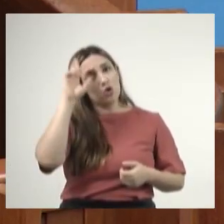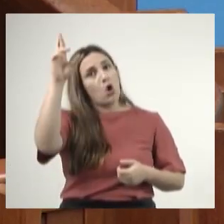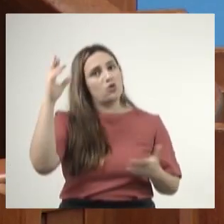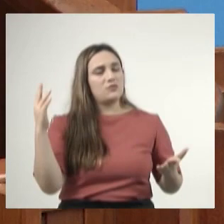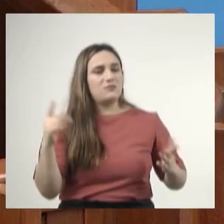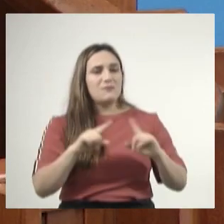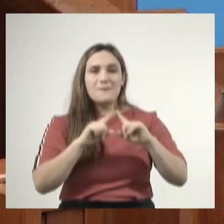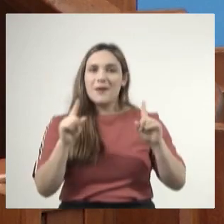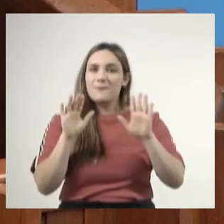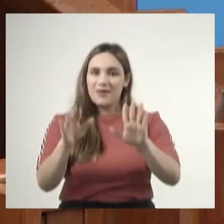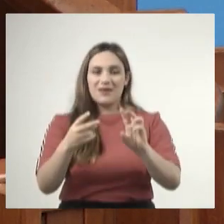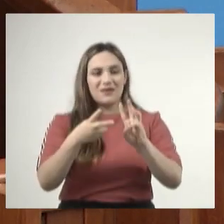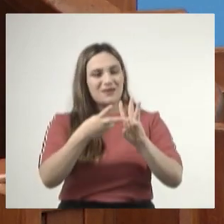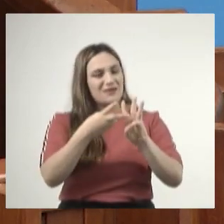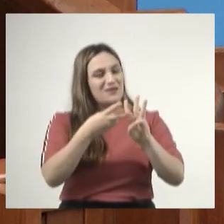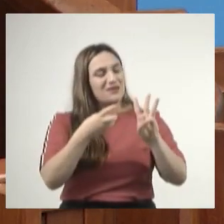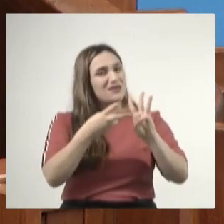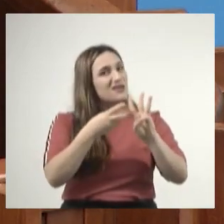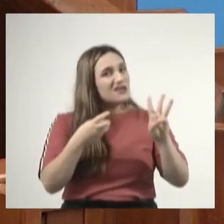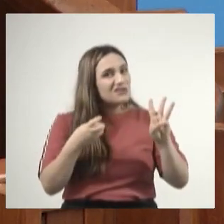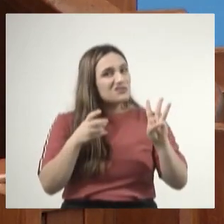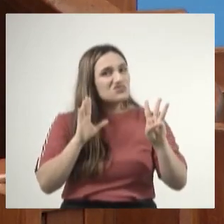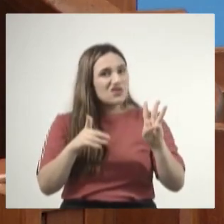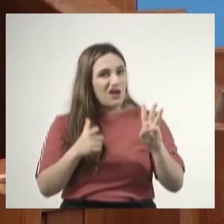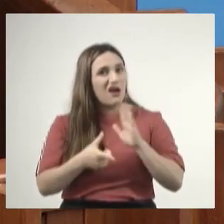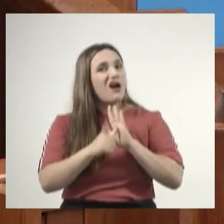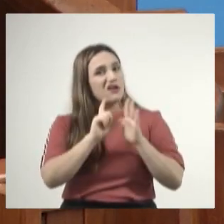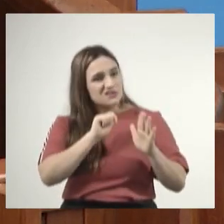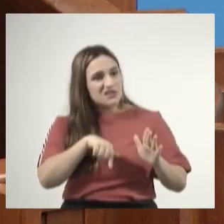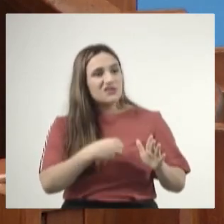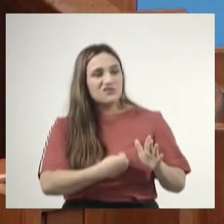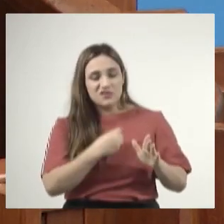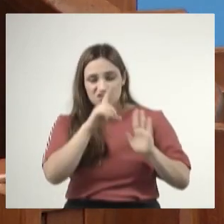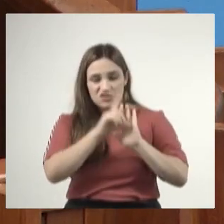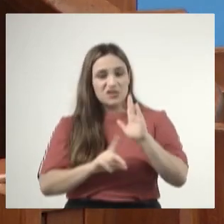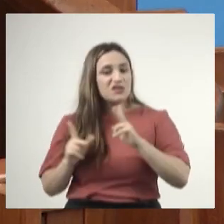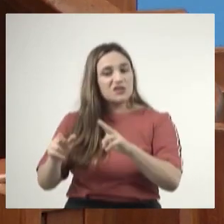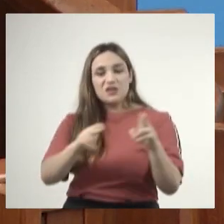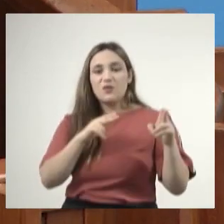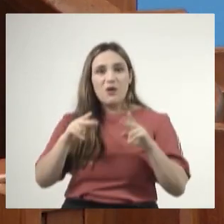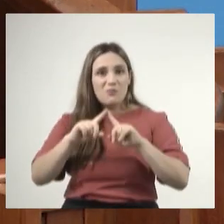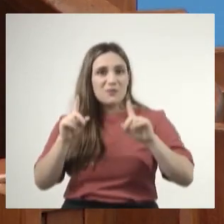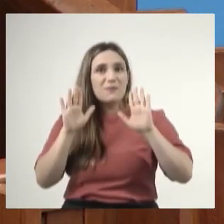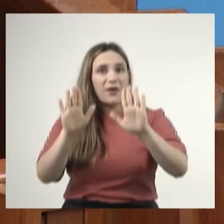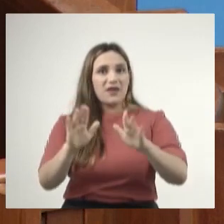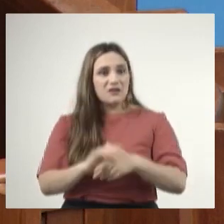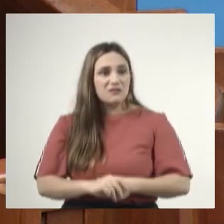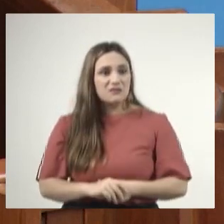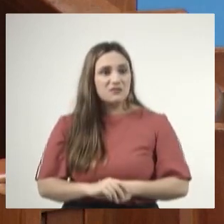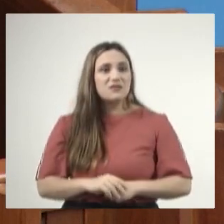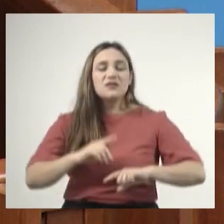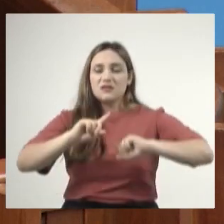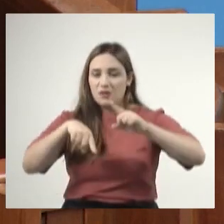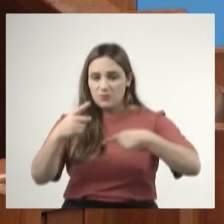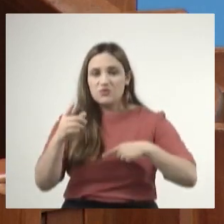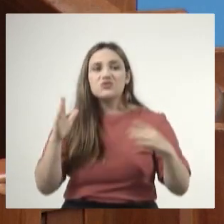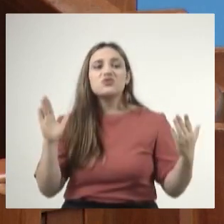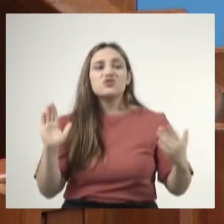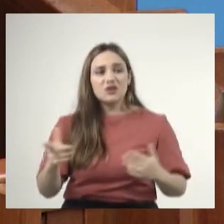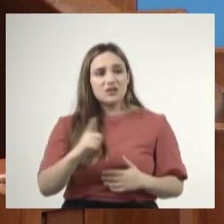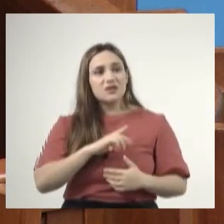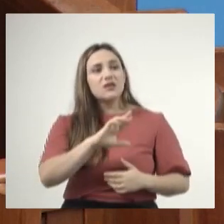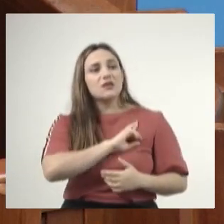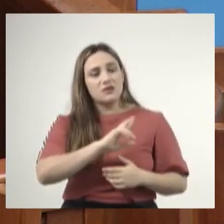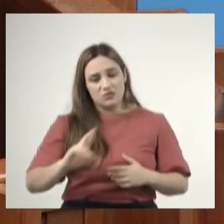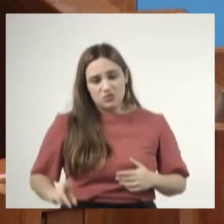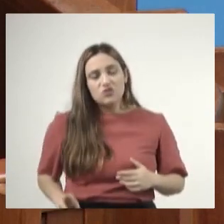ele é primitivo no Brasil, antes de nós, ele tem o mesmo direito nosso, mas ele não pode, depois que proclamou a República e